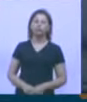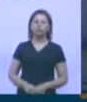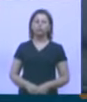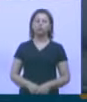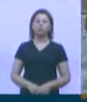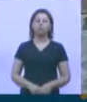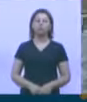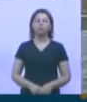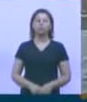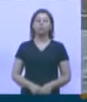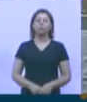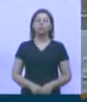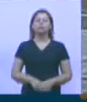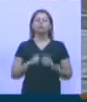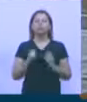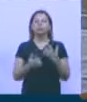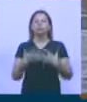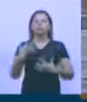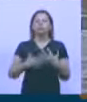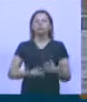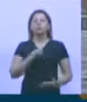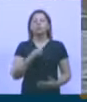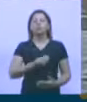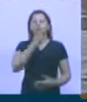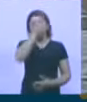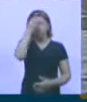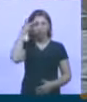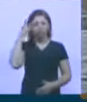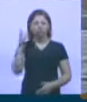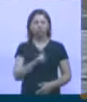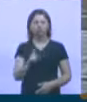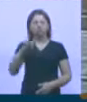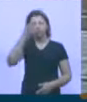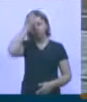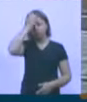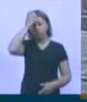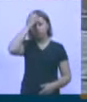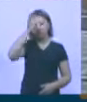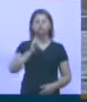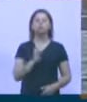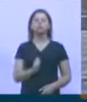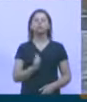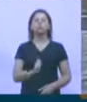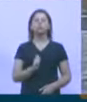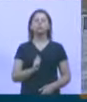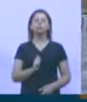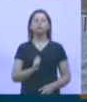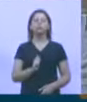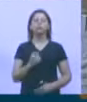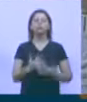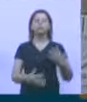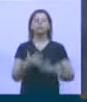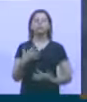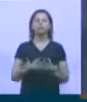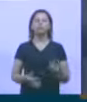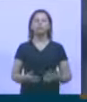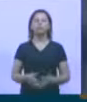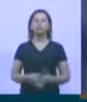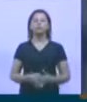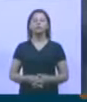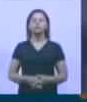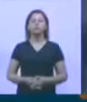it. Isso pode afetar a vida dessa pessoa sem ela ter consciência de que esse fato a prejudicou. Suppose